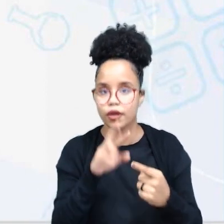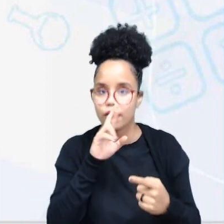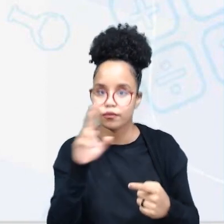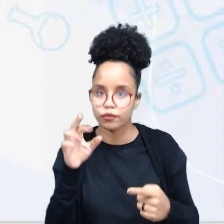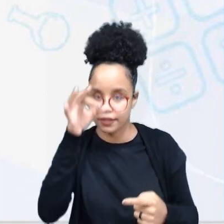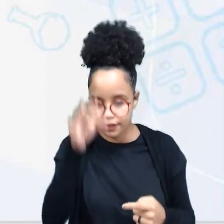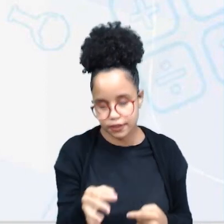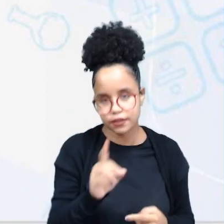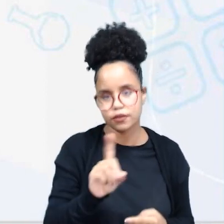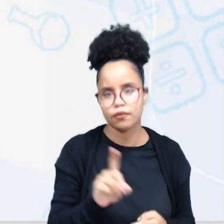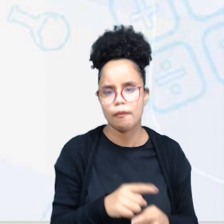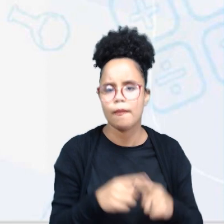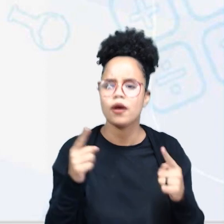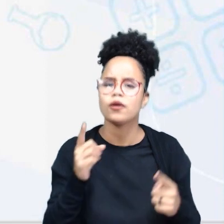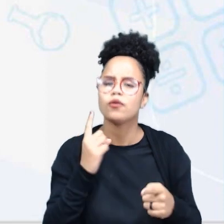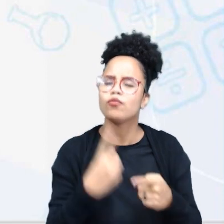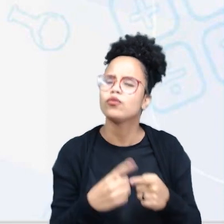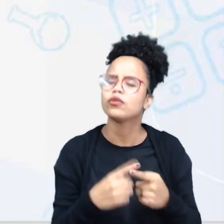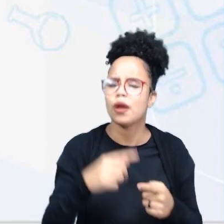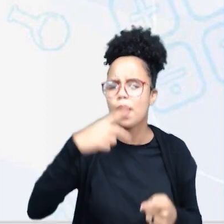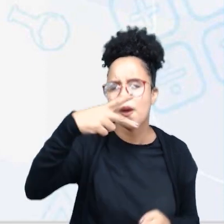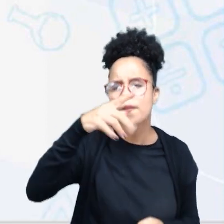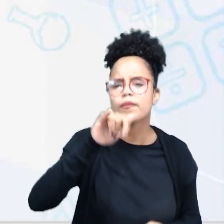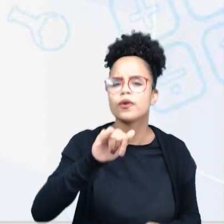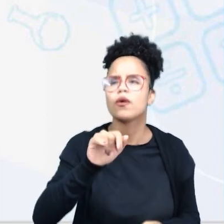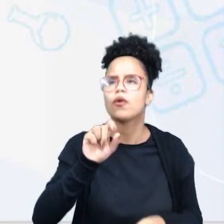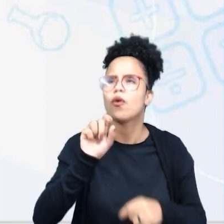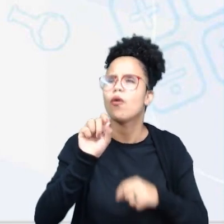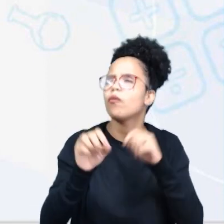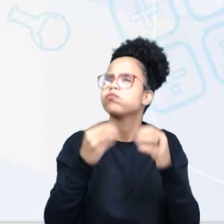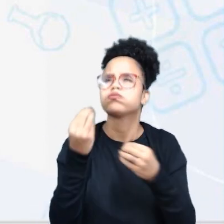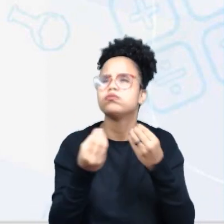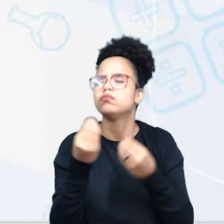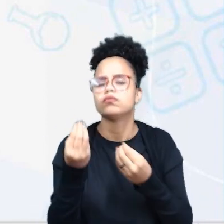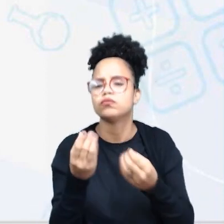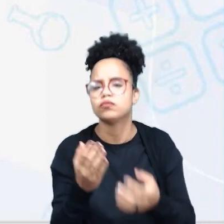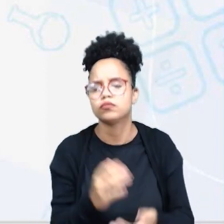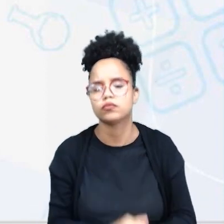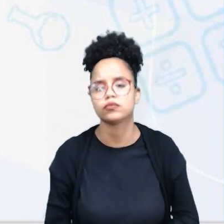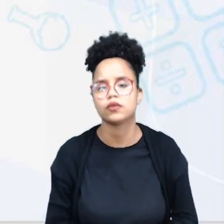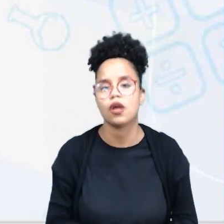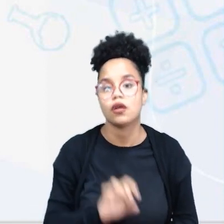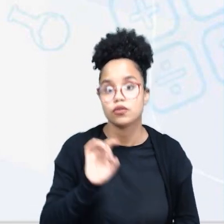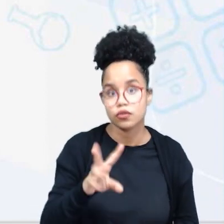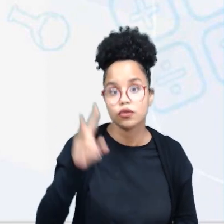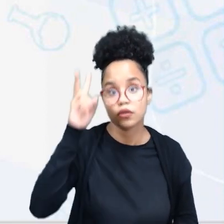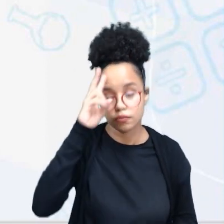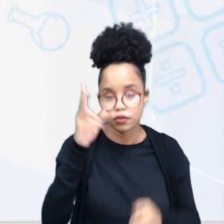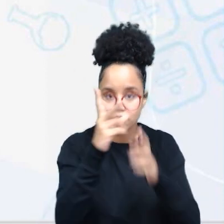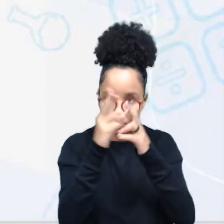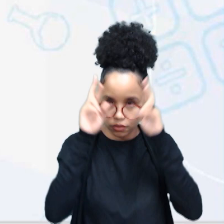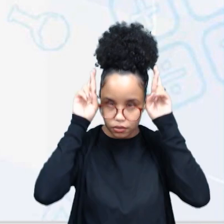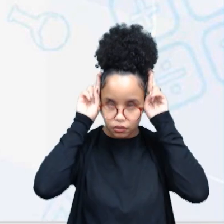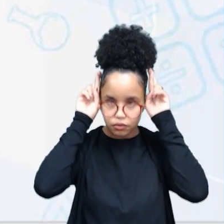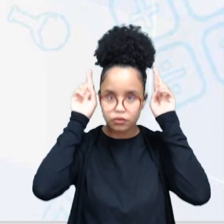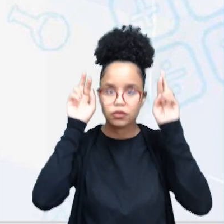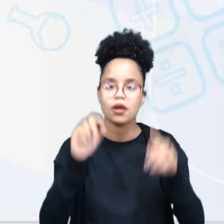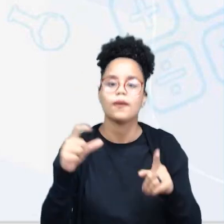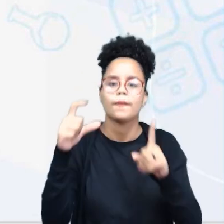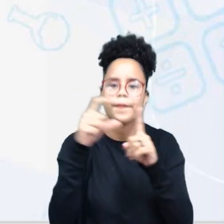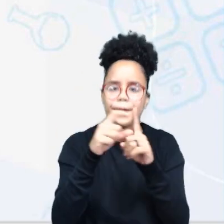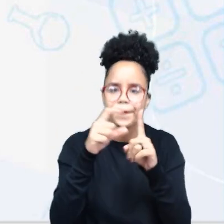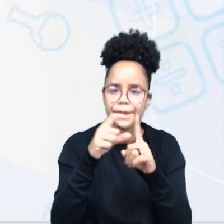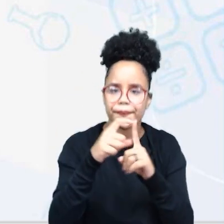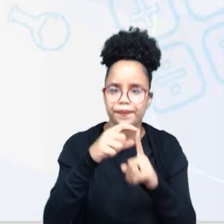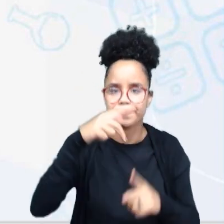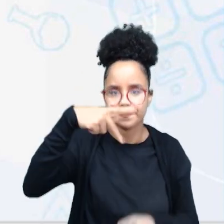alguém pode perguntar porque ele chamou depiné de onde ele tirou isso é só a gente lembrar que ele era grego e a